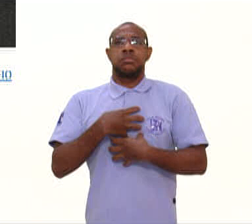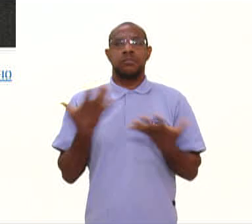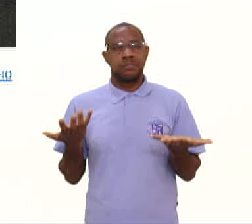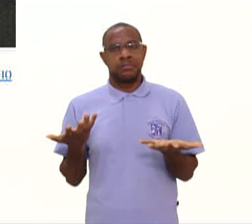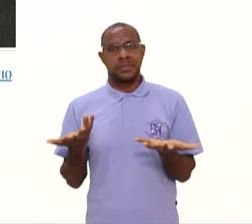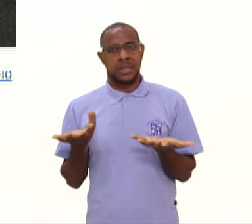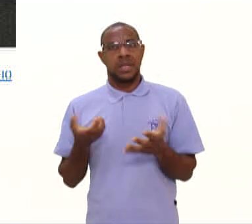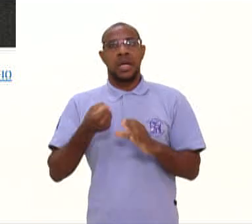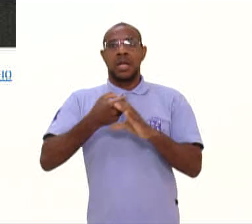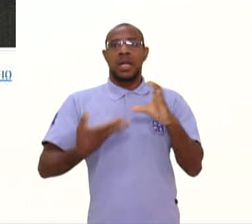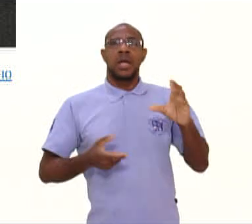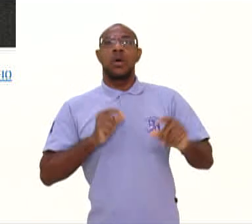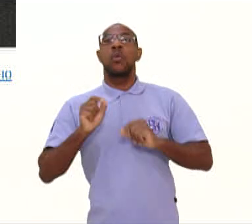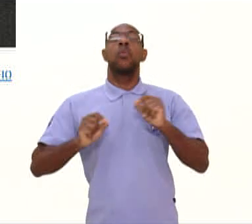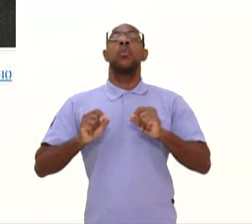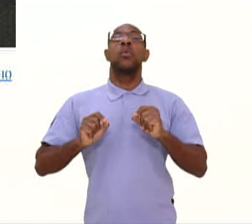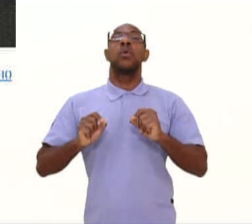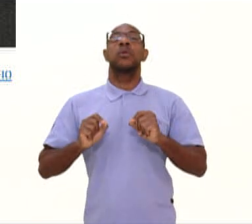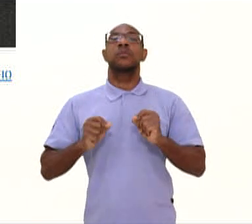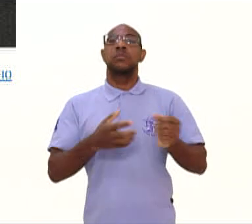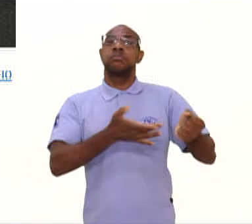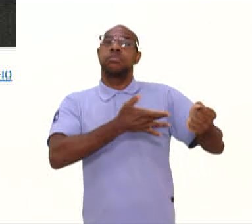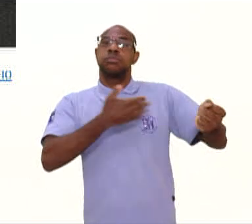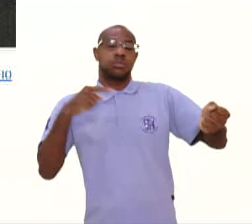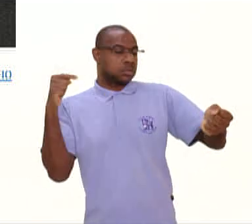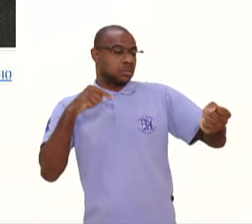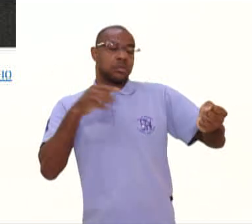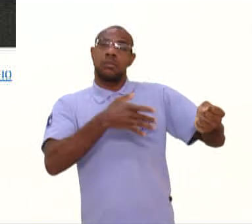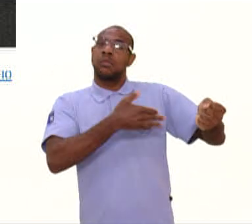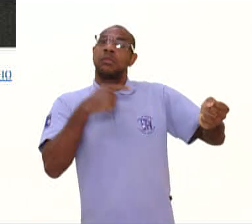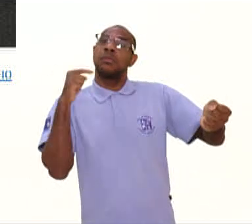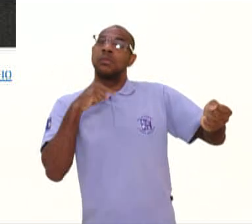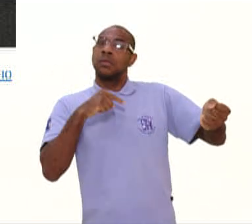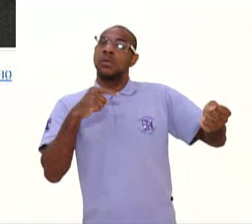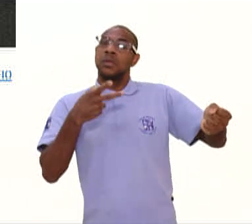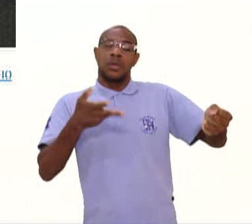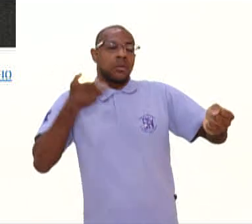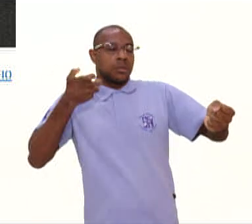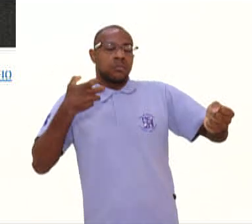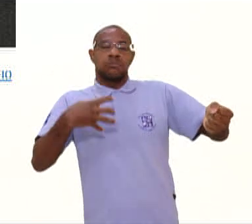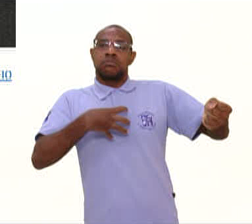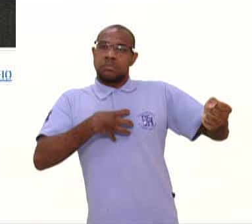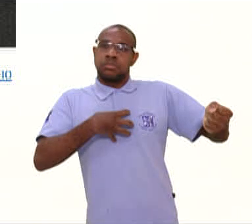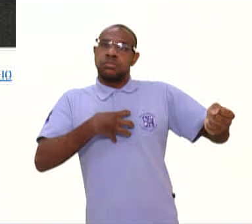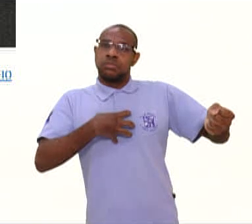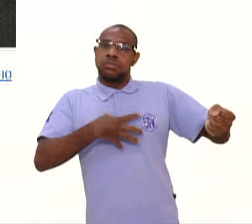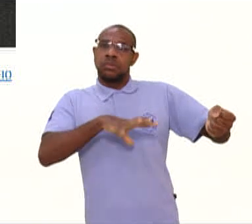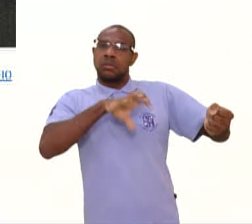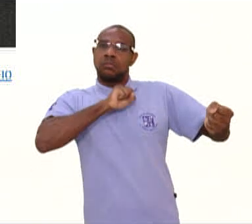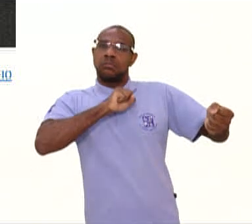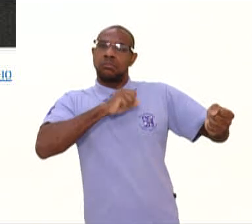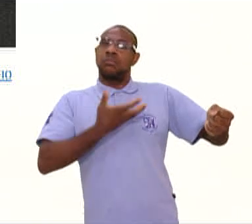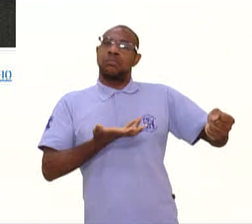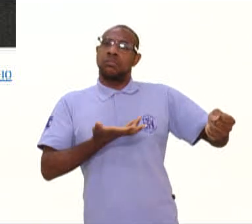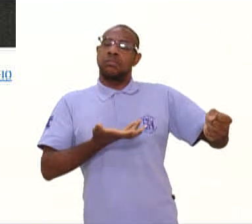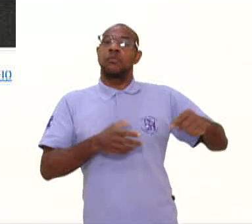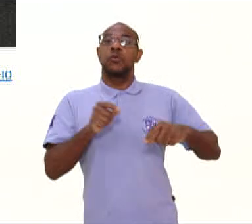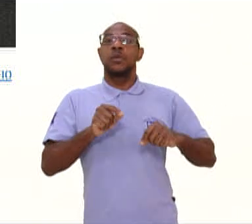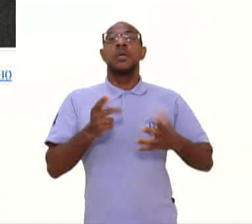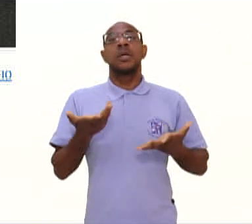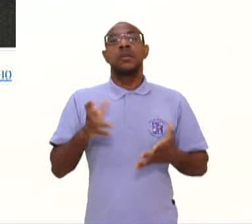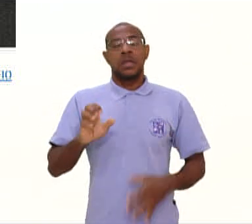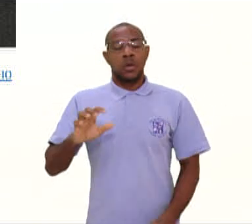é definida em função daquele instrumento musical. Então você consegue perceber por intermédio disso. Então o fato de